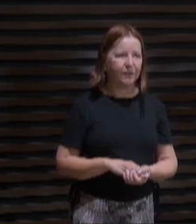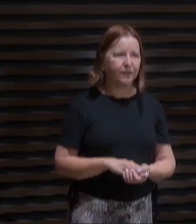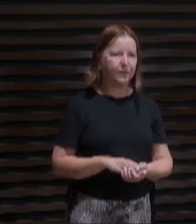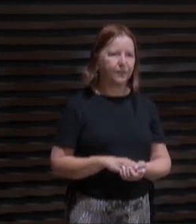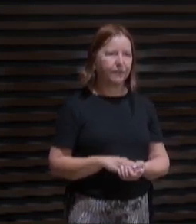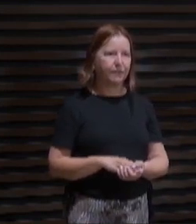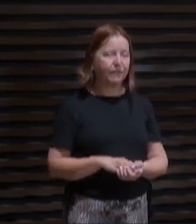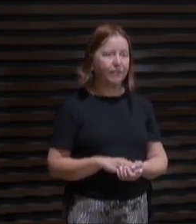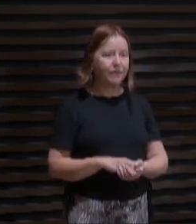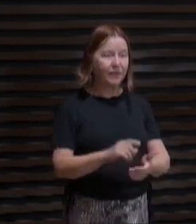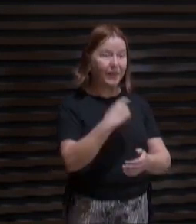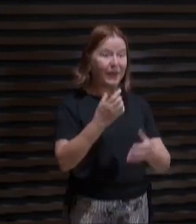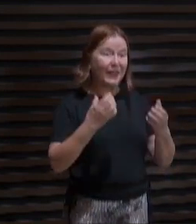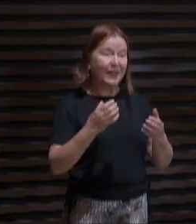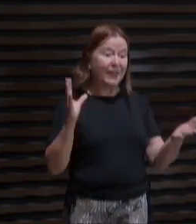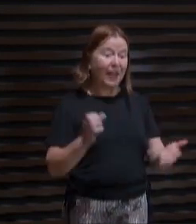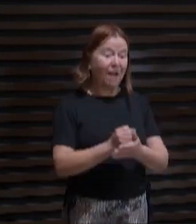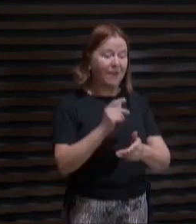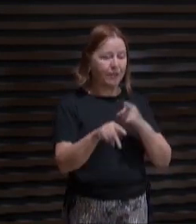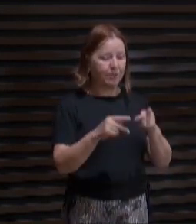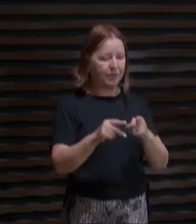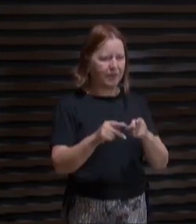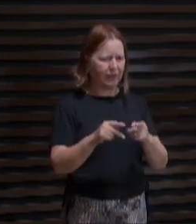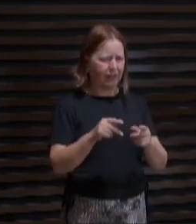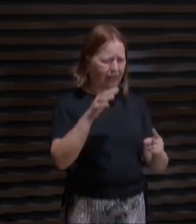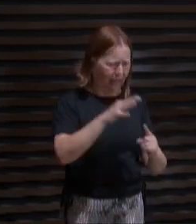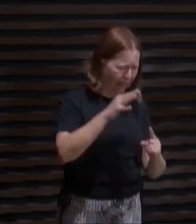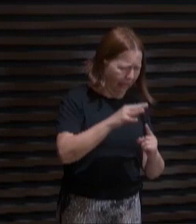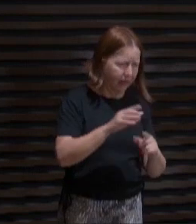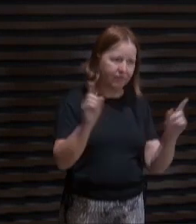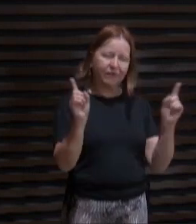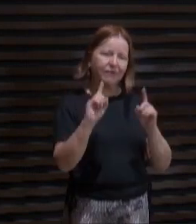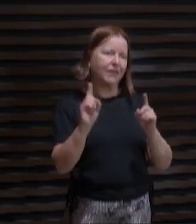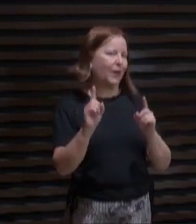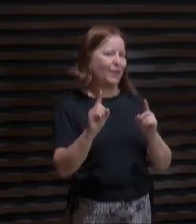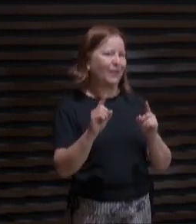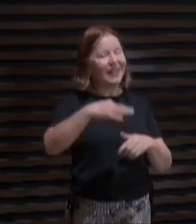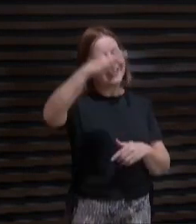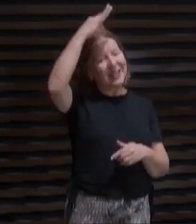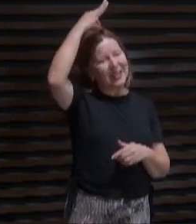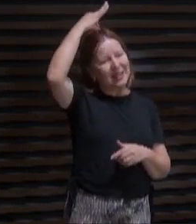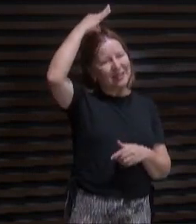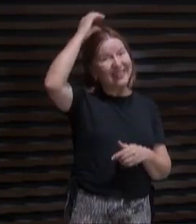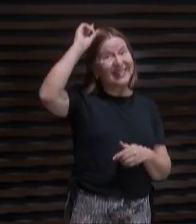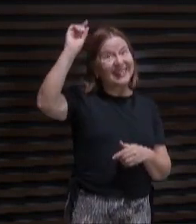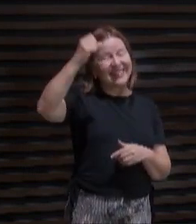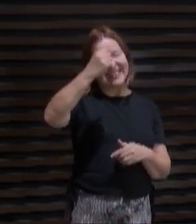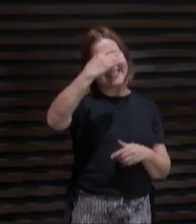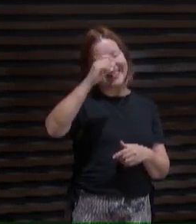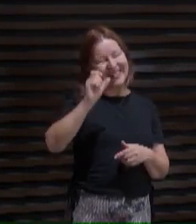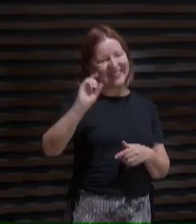a gente quer salvar as pessoas convencendo, e não é convencendo. É o Espírito que convence, é conhecendo a palavra